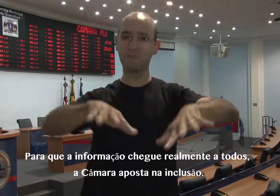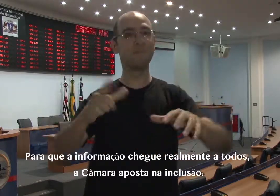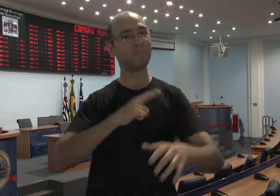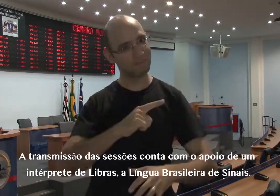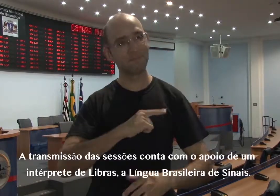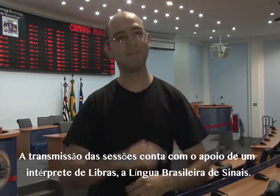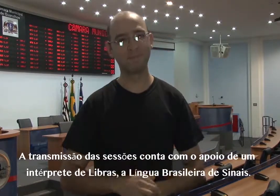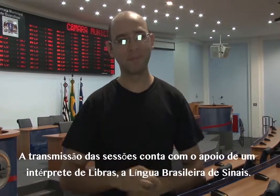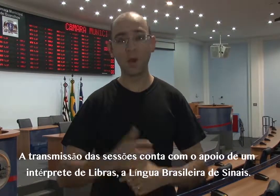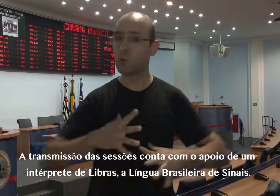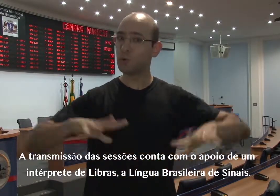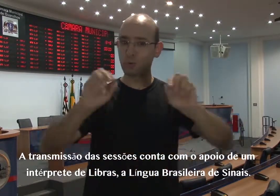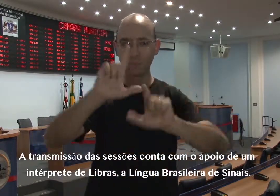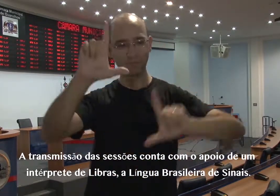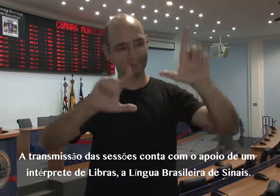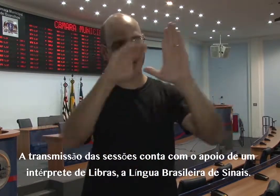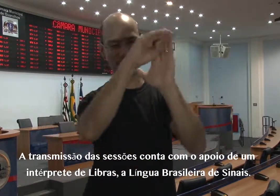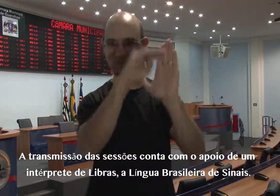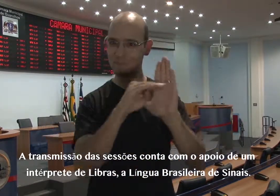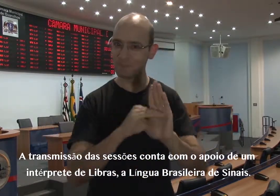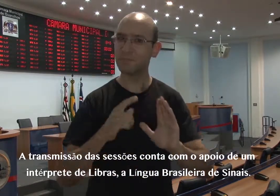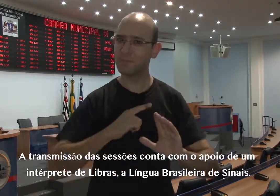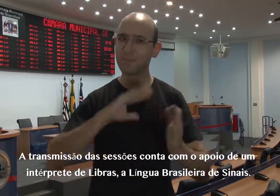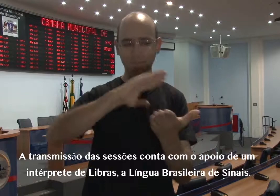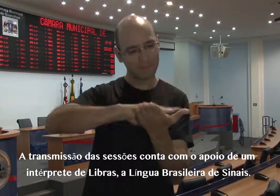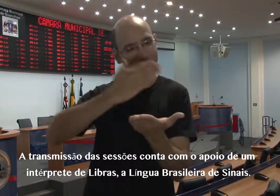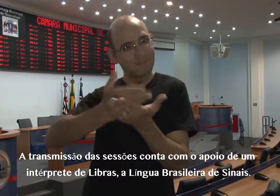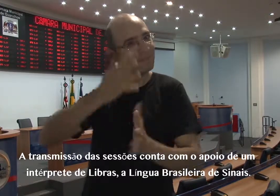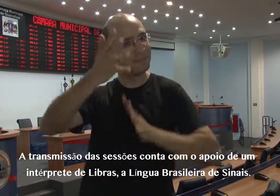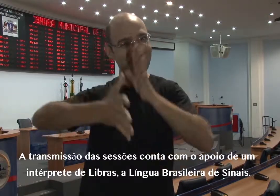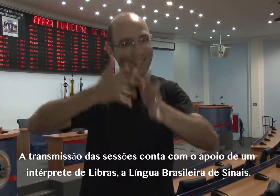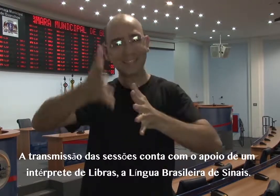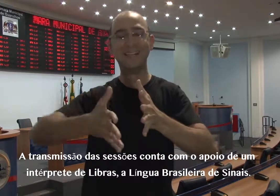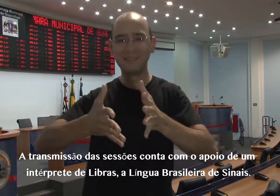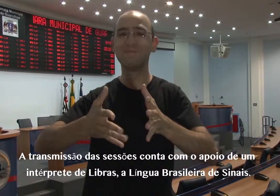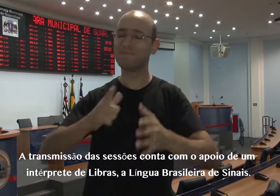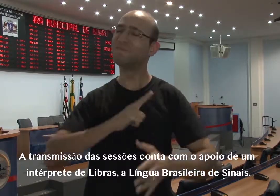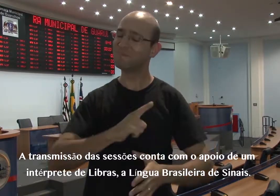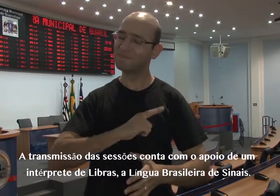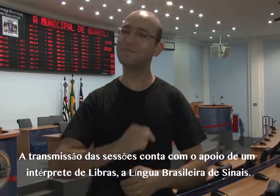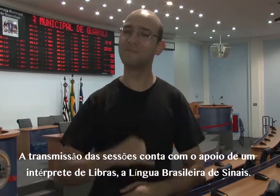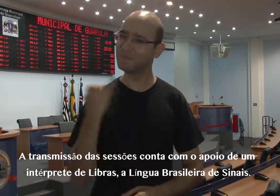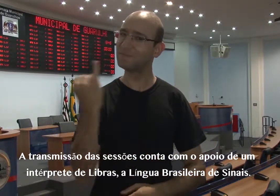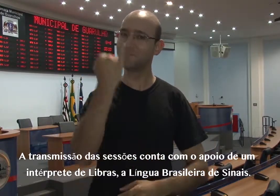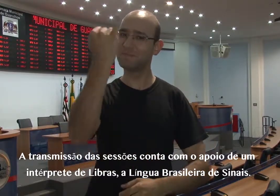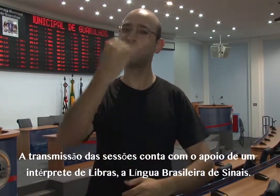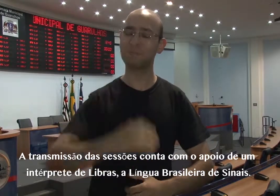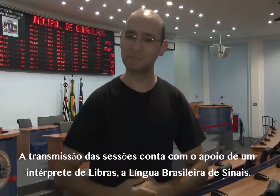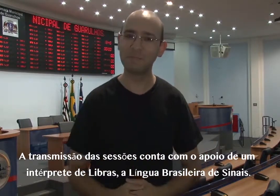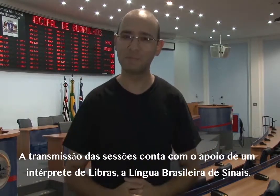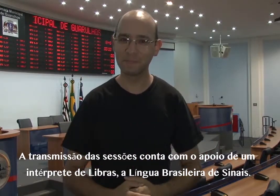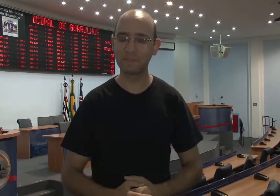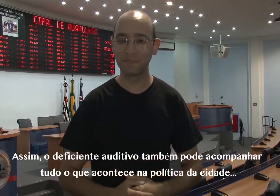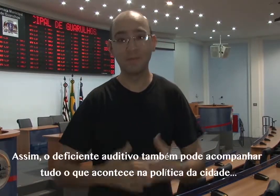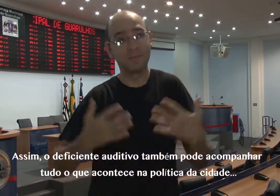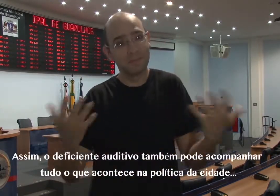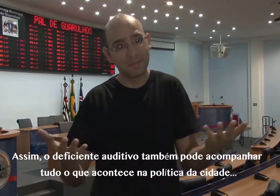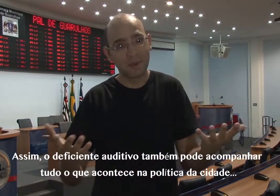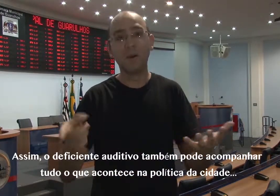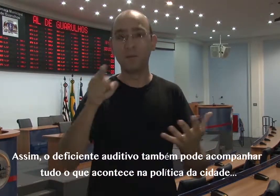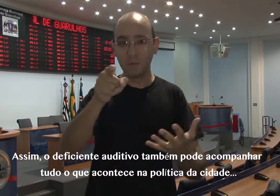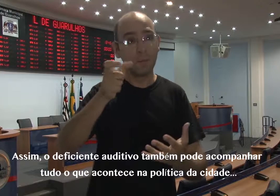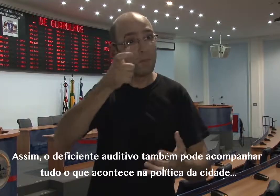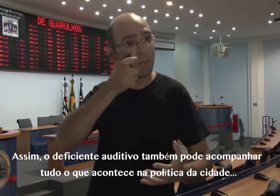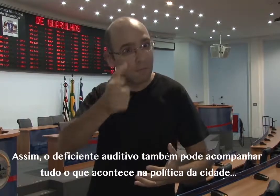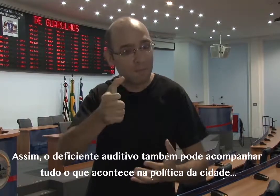inclusão. A transmissão das sessões conta com o apoio de um intérprete de Libras, a língua brasileira de sinais.